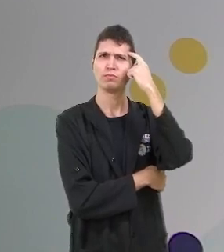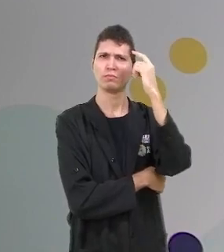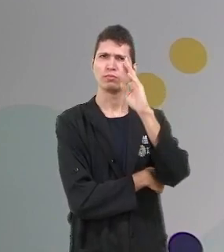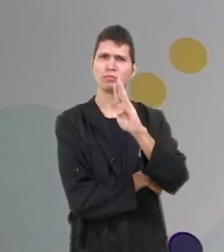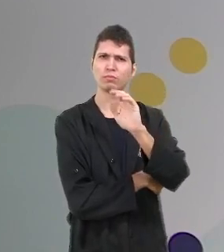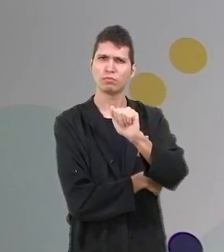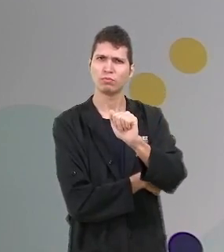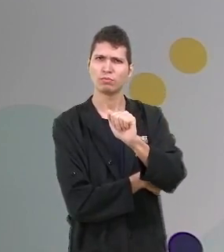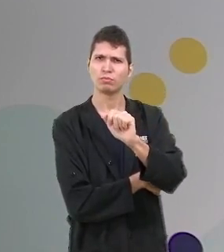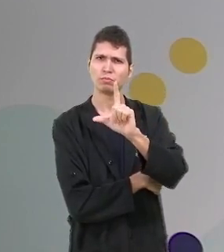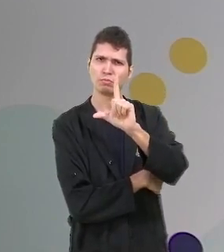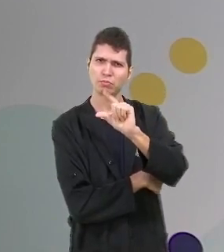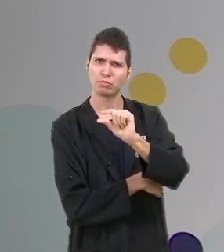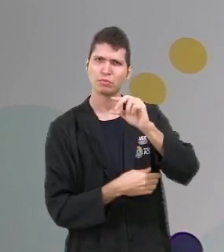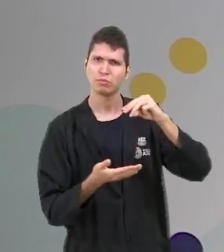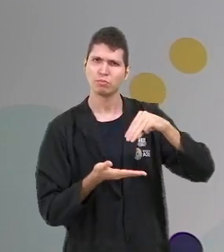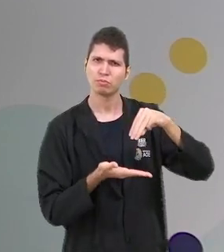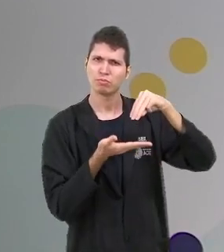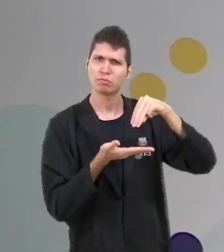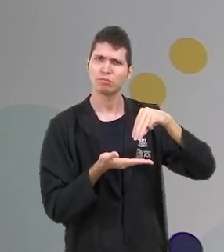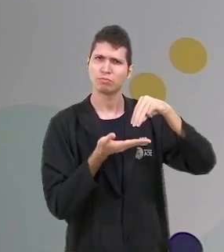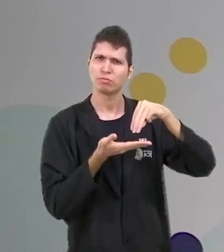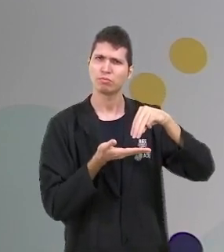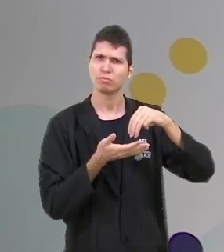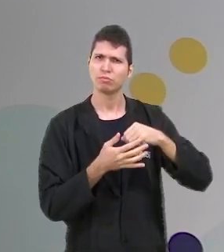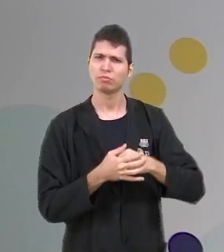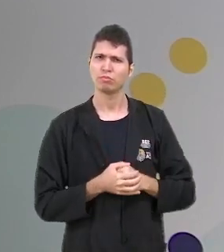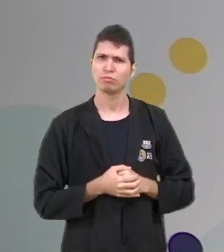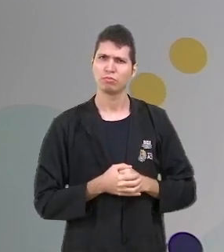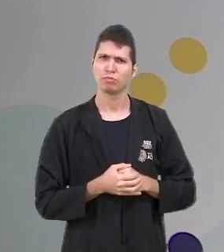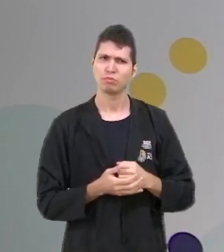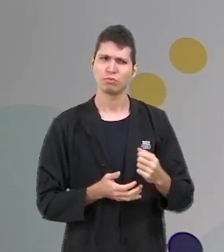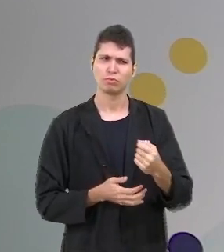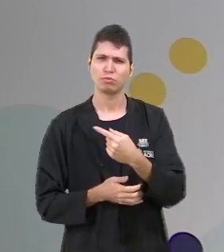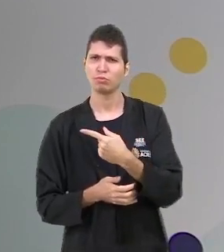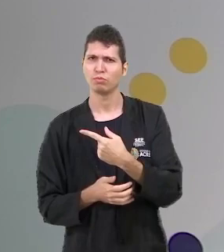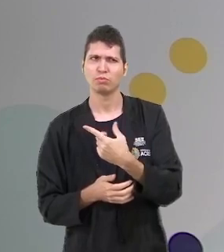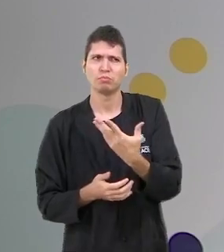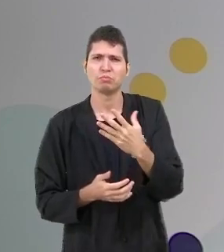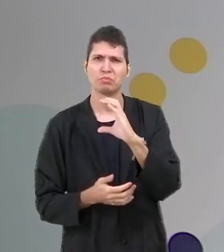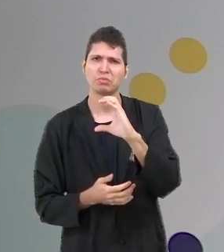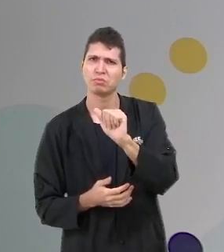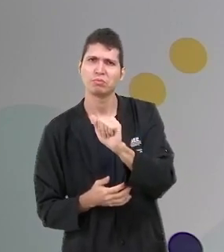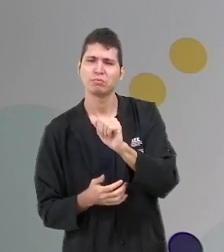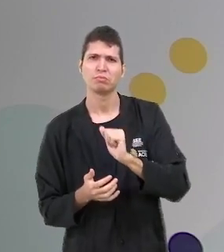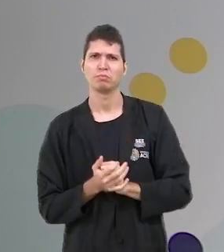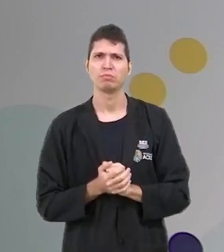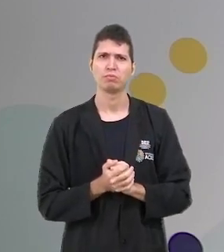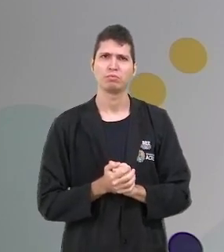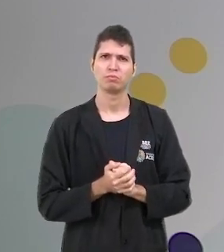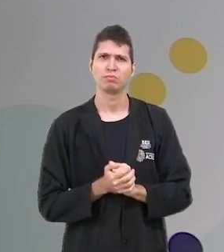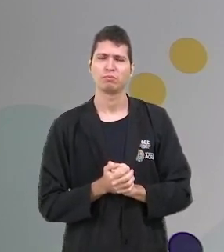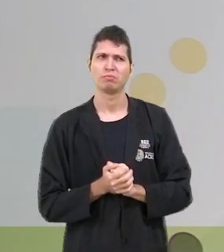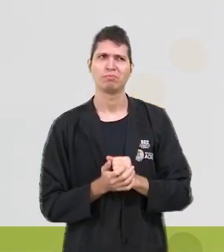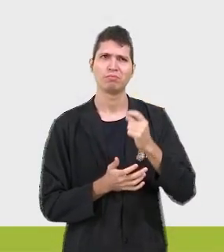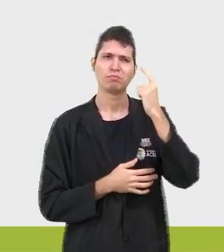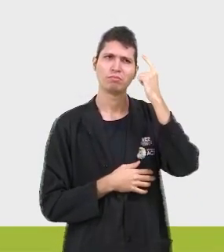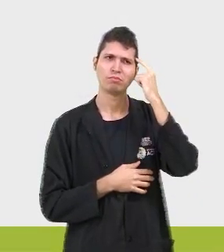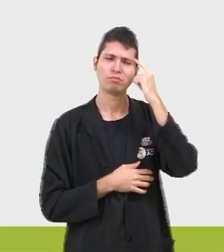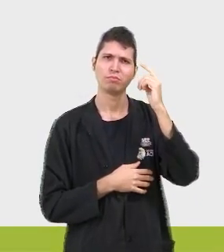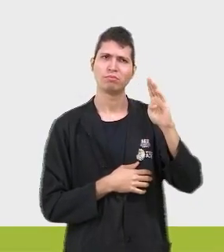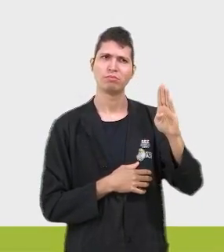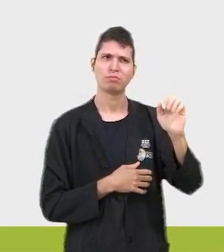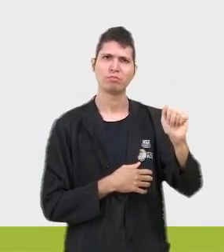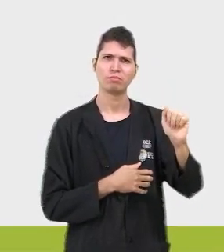tem menor massa atômica que o cálcio? B. Será que o bário ele